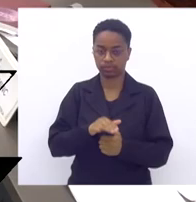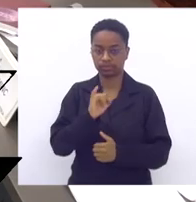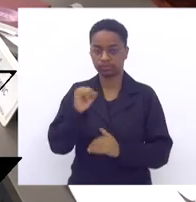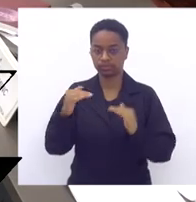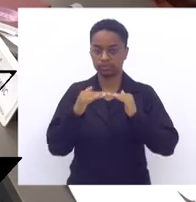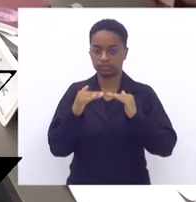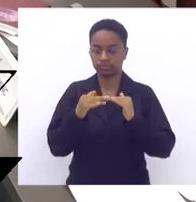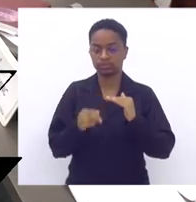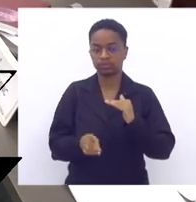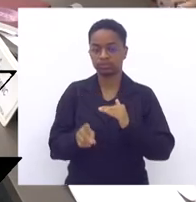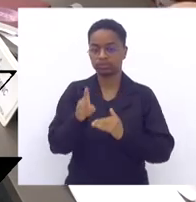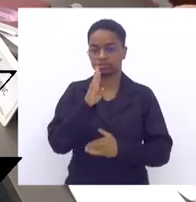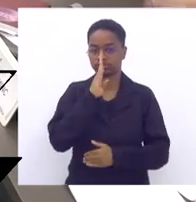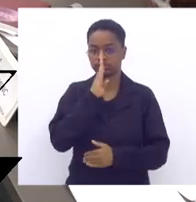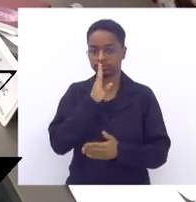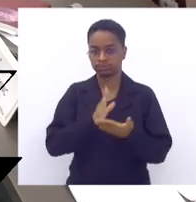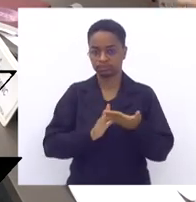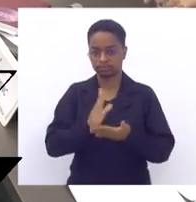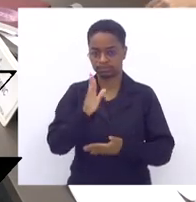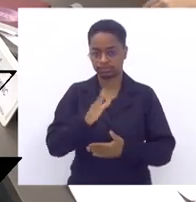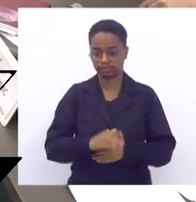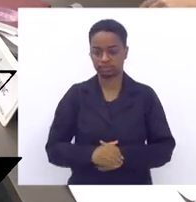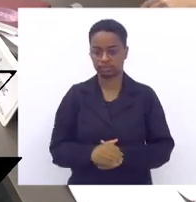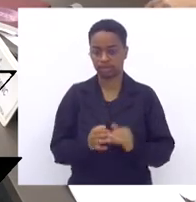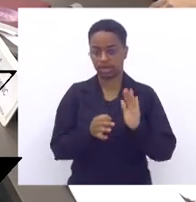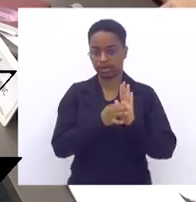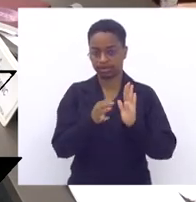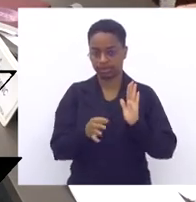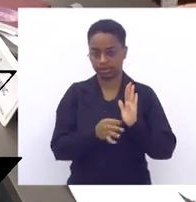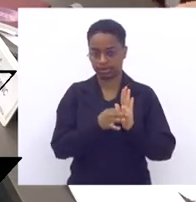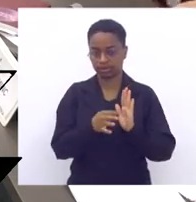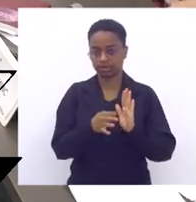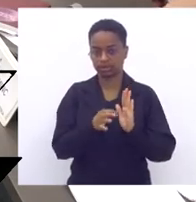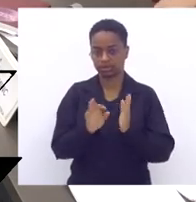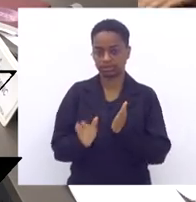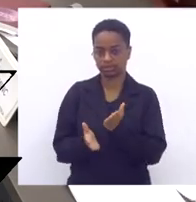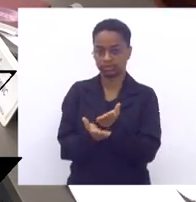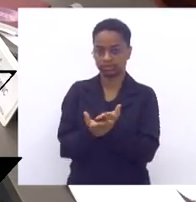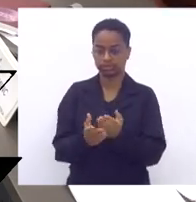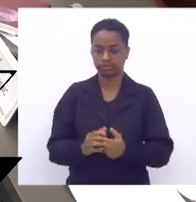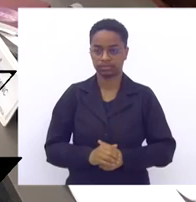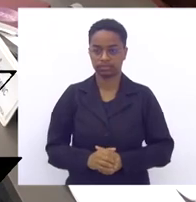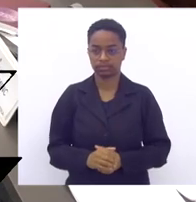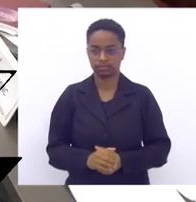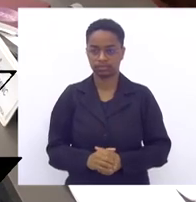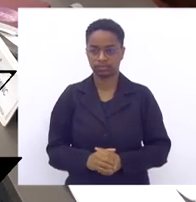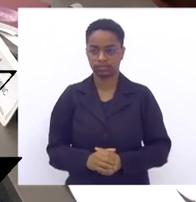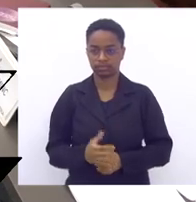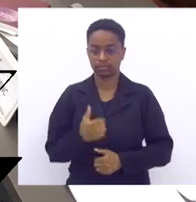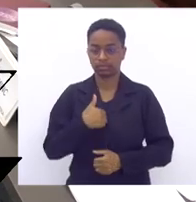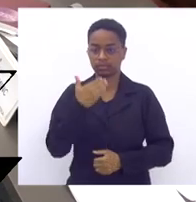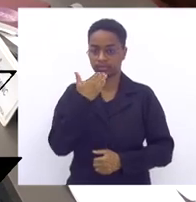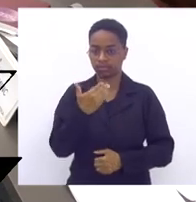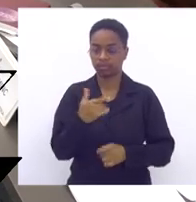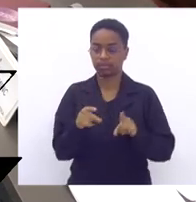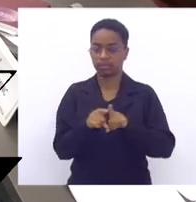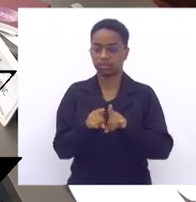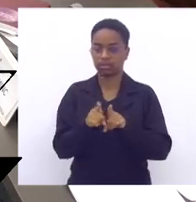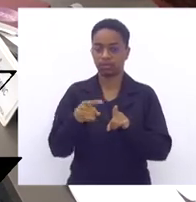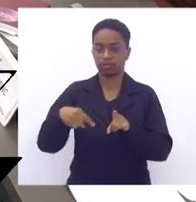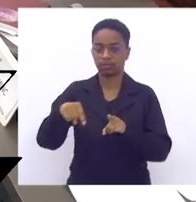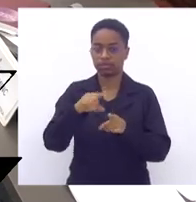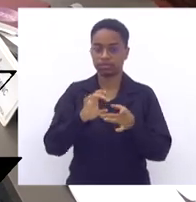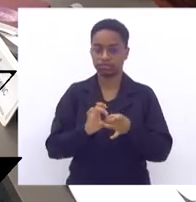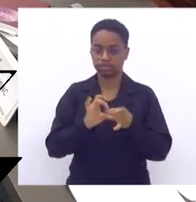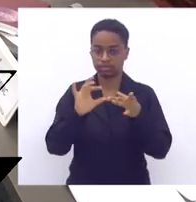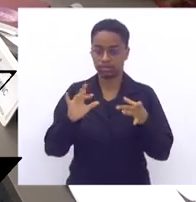que aprovam, permaneçam como estão, aprovados pareceres pela anexação. E peço vênia ao plenário para